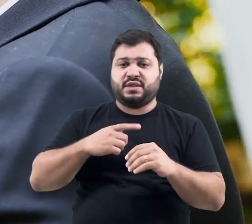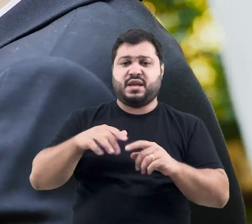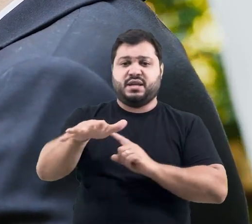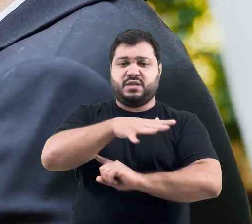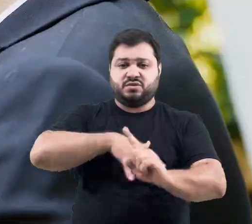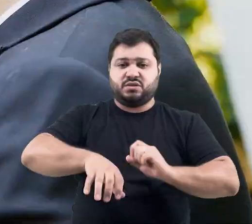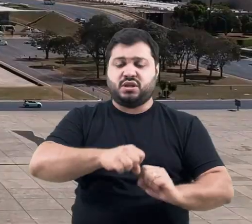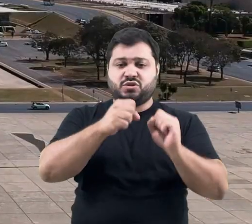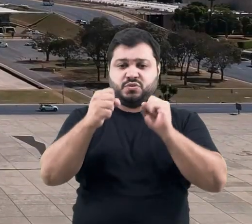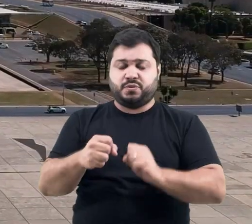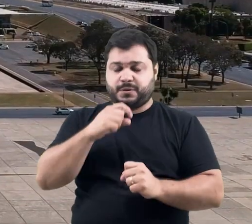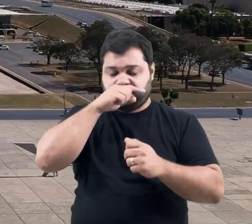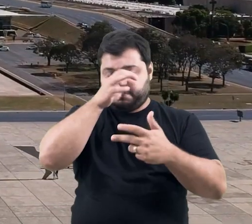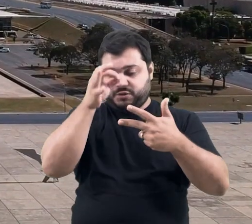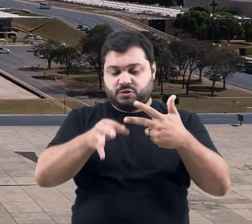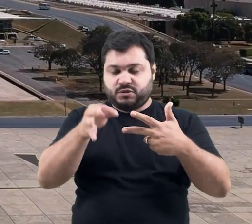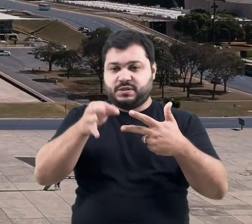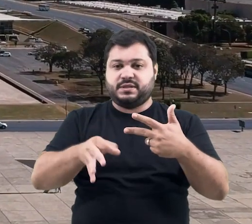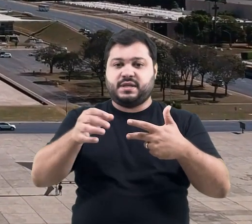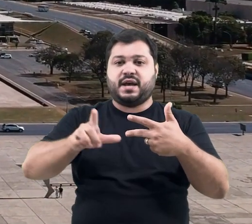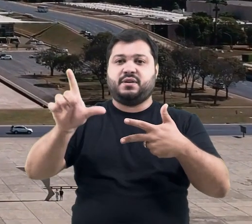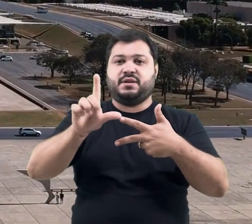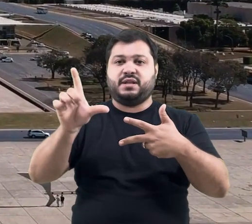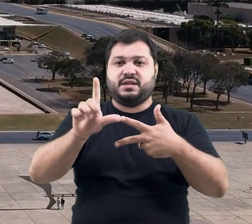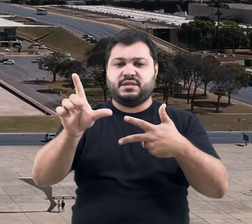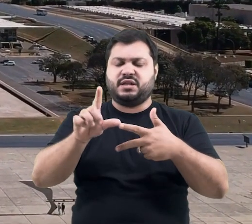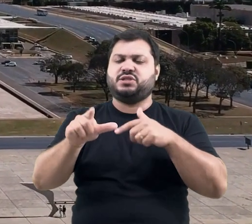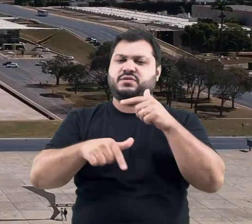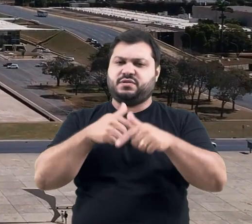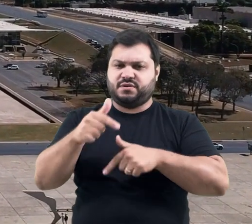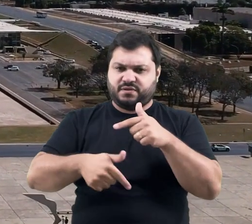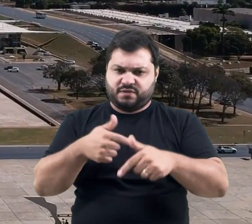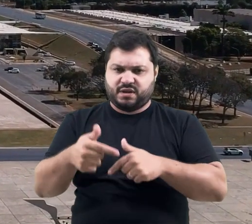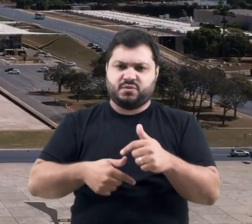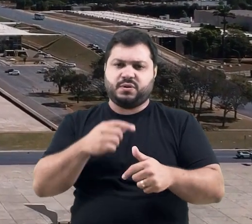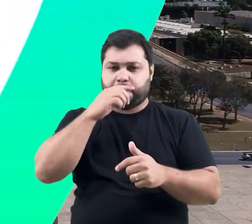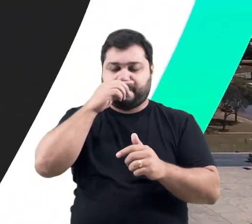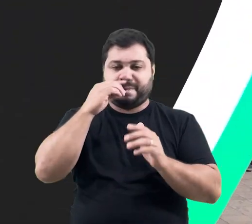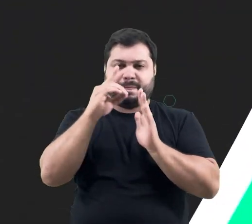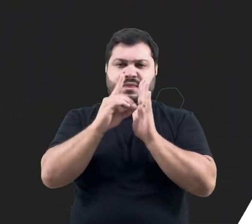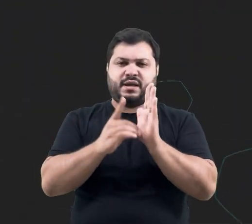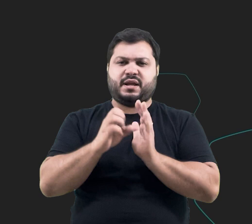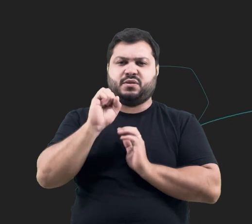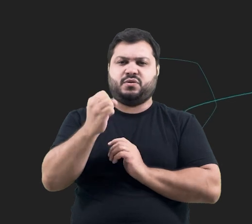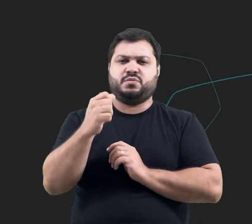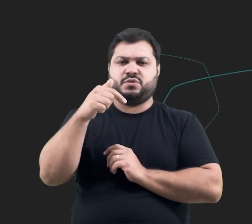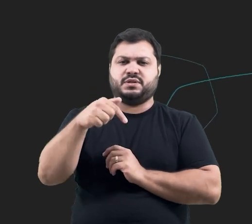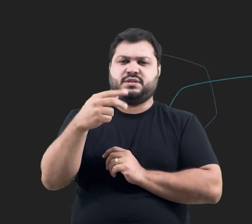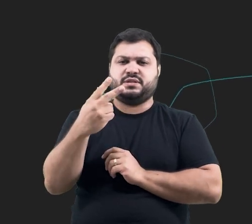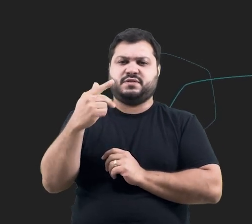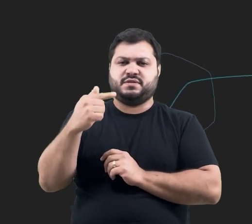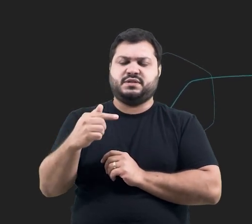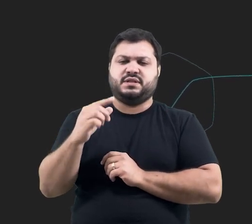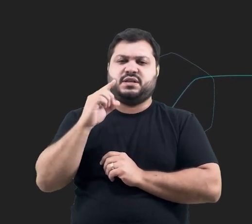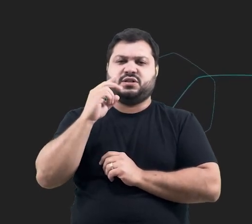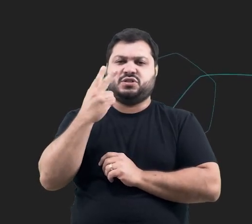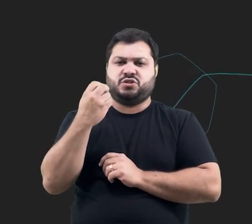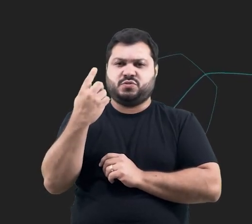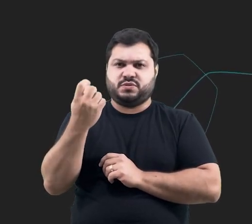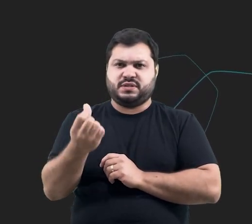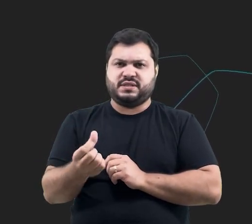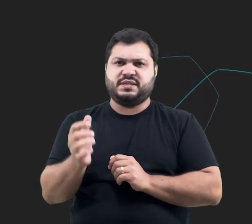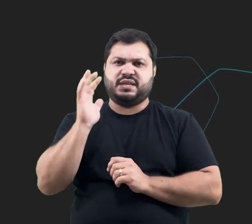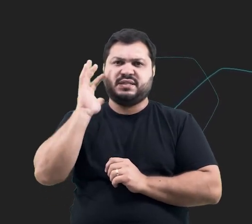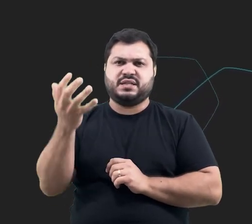na sociedade. Os poderes judiciário e legislativo vêm atuando. O Decreto 8.727